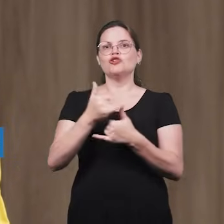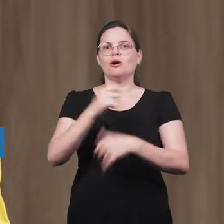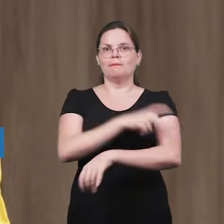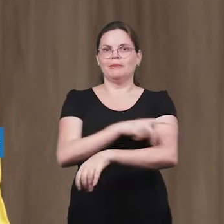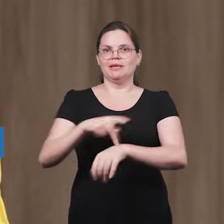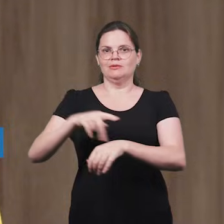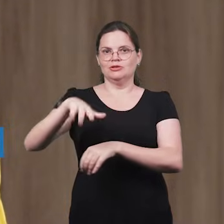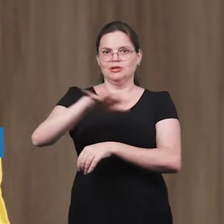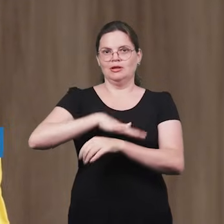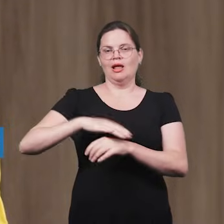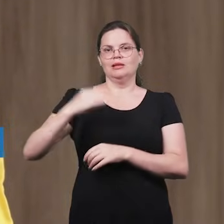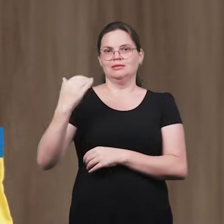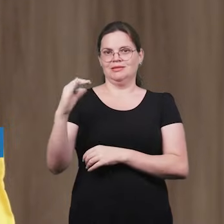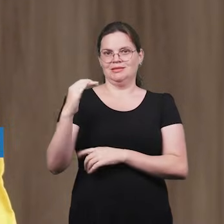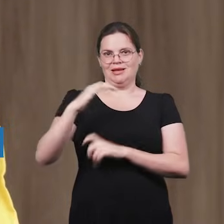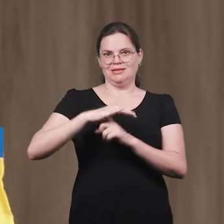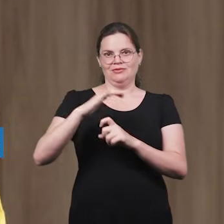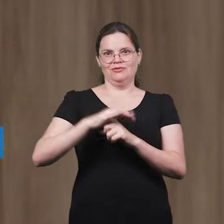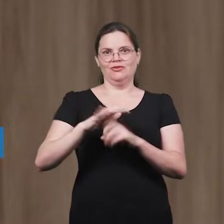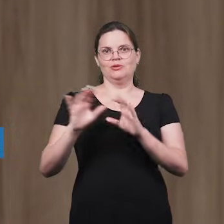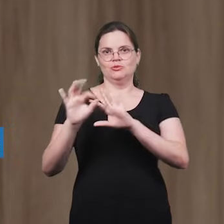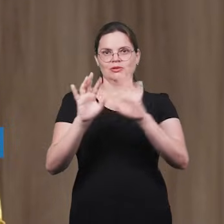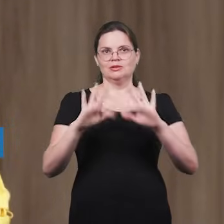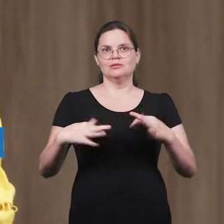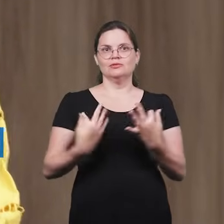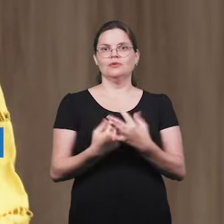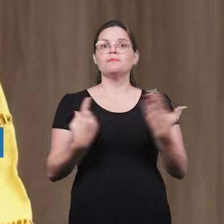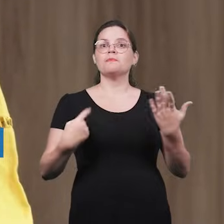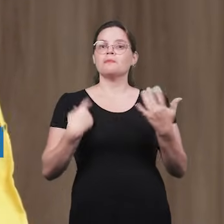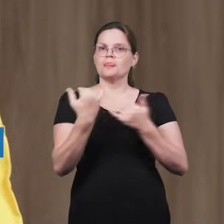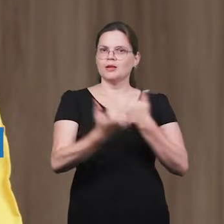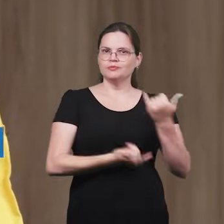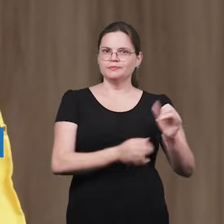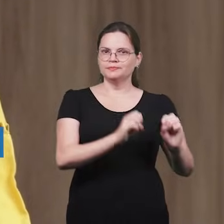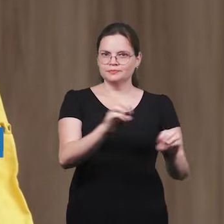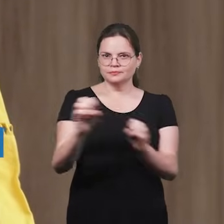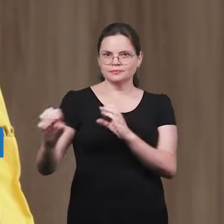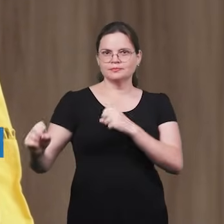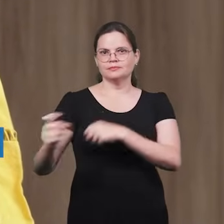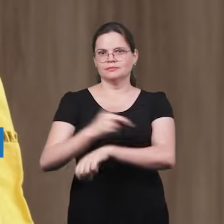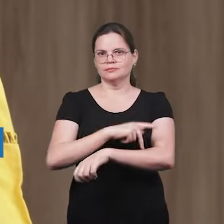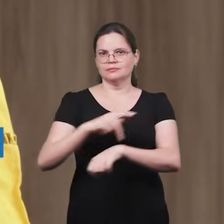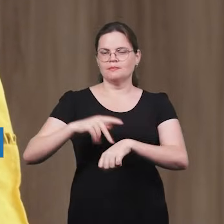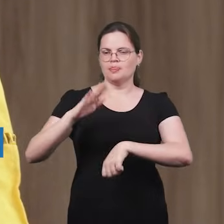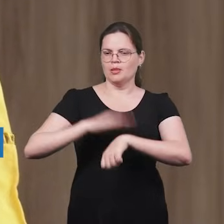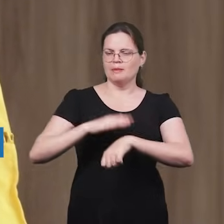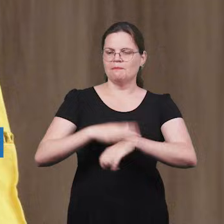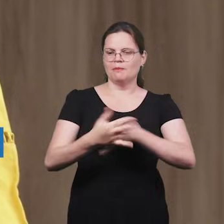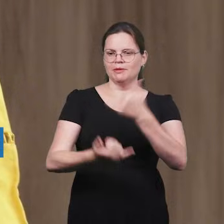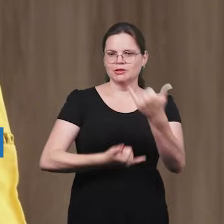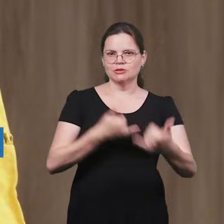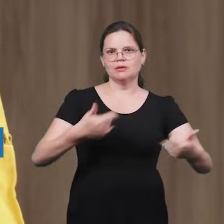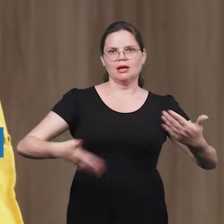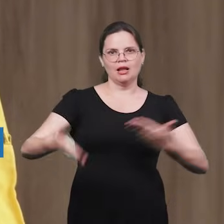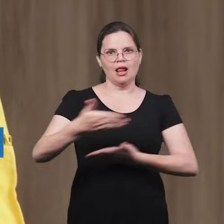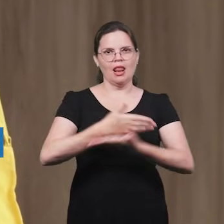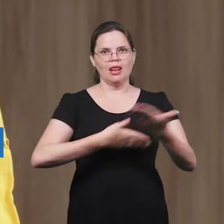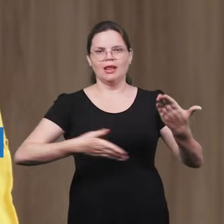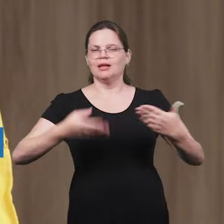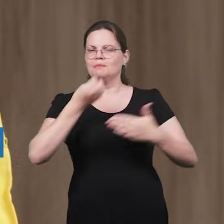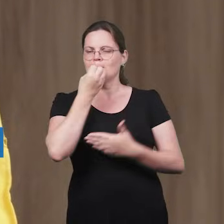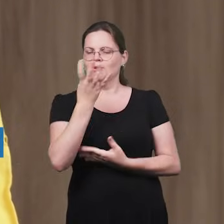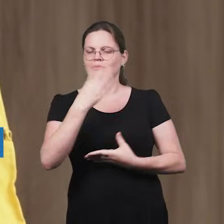Unidos em Família? Lembram? Jogos educativos, pedagógicos, momentos de brincadeiras, de interação,